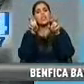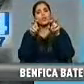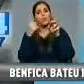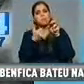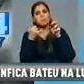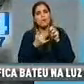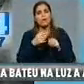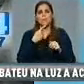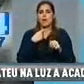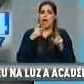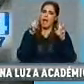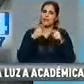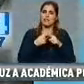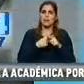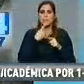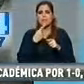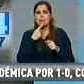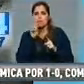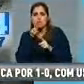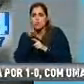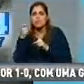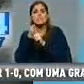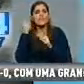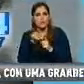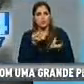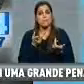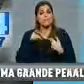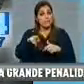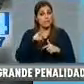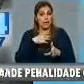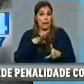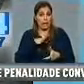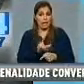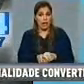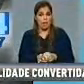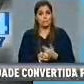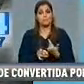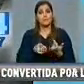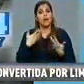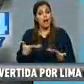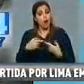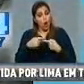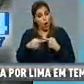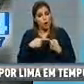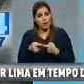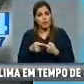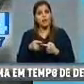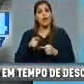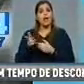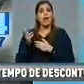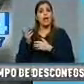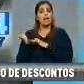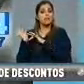chama Percepções, Observações e Desafios. E aquilo que se pretende nesta altura é trazer